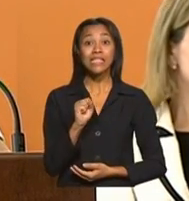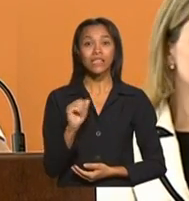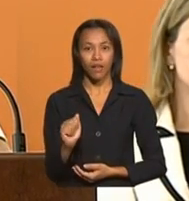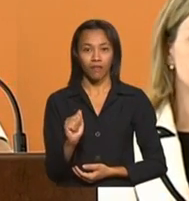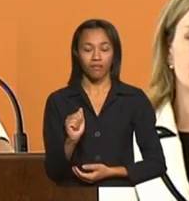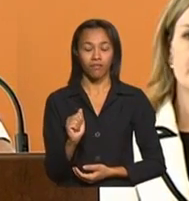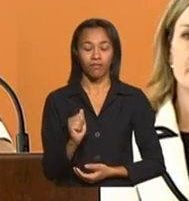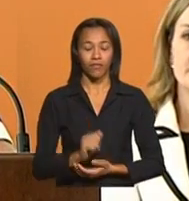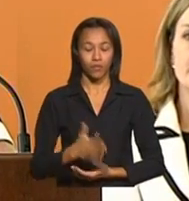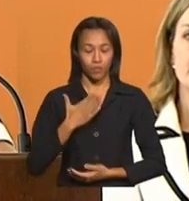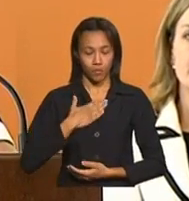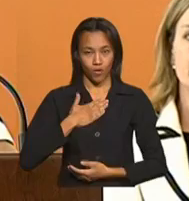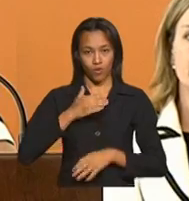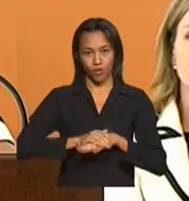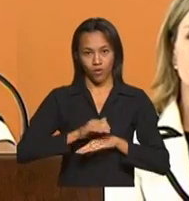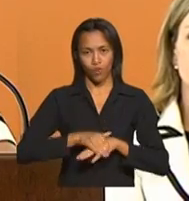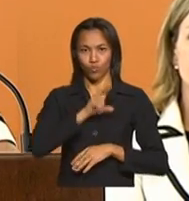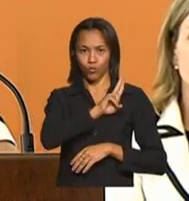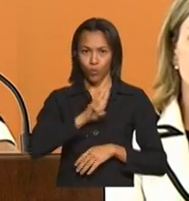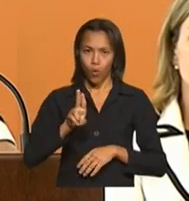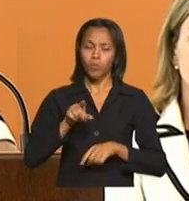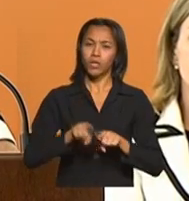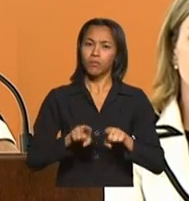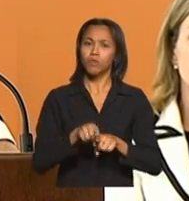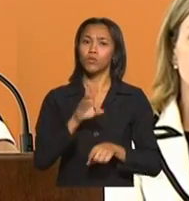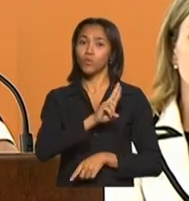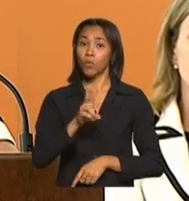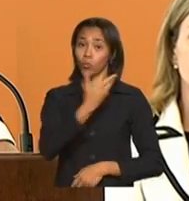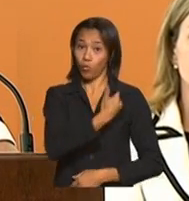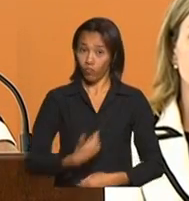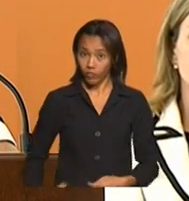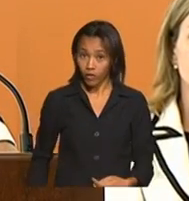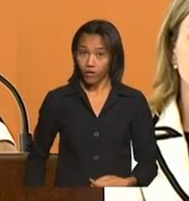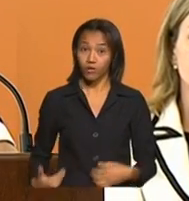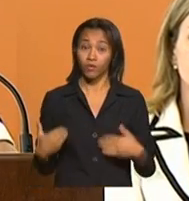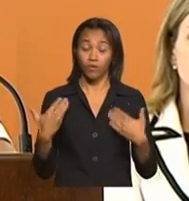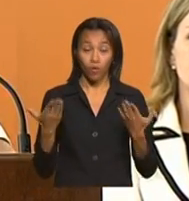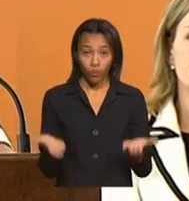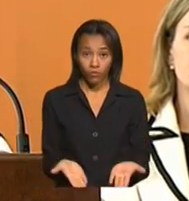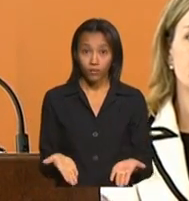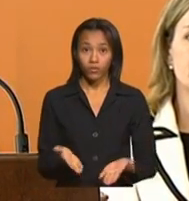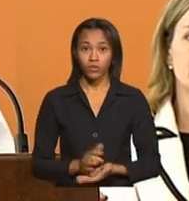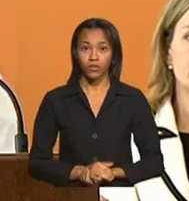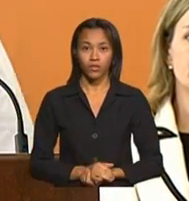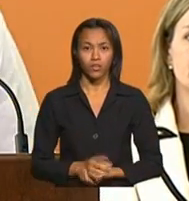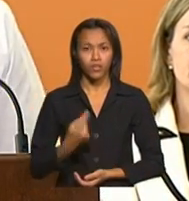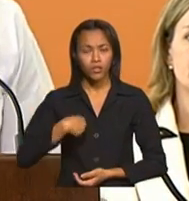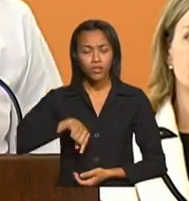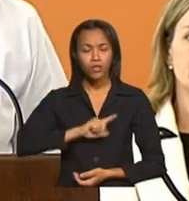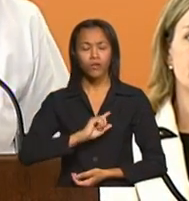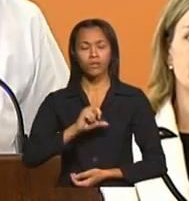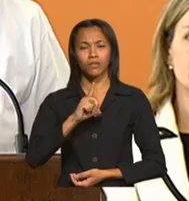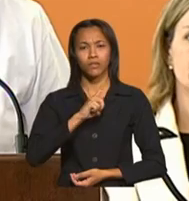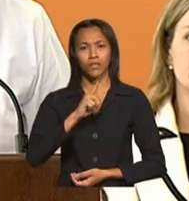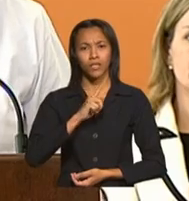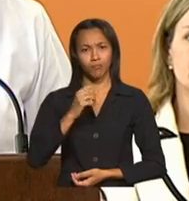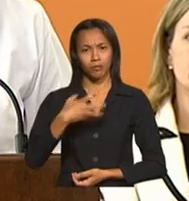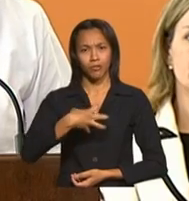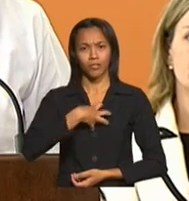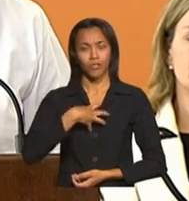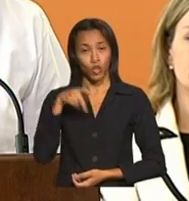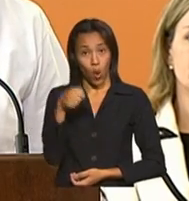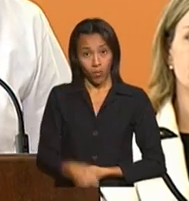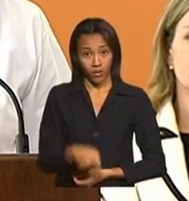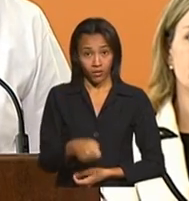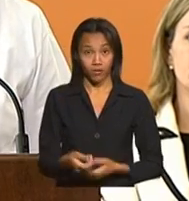em meu nome, em nome do governo, essa noção que nós temos de obrigação